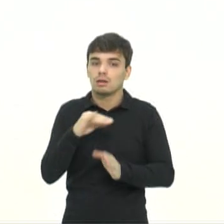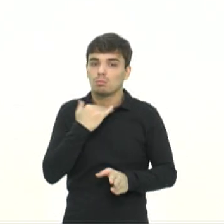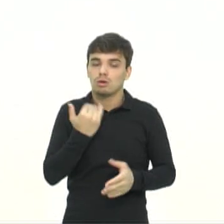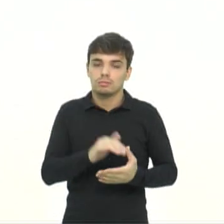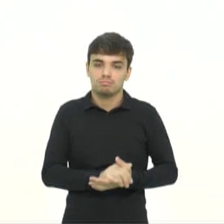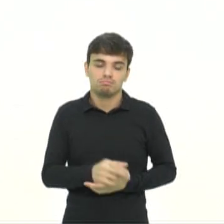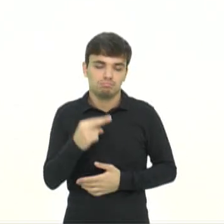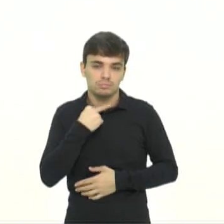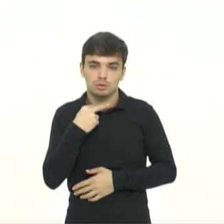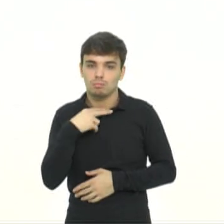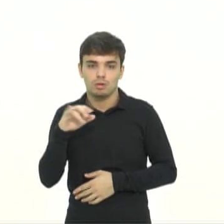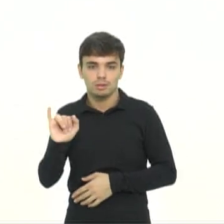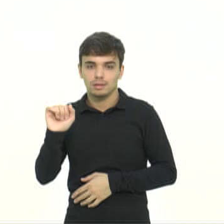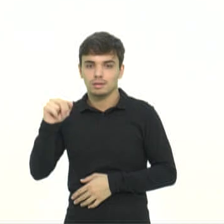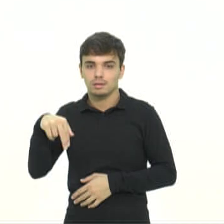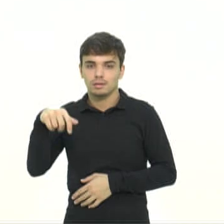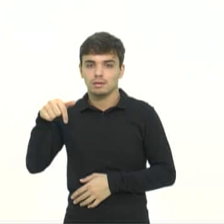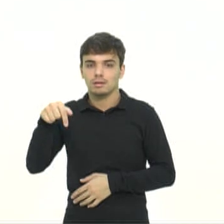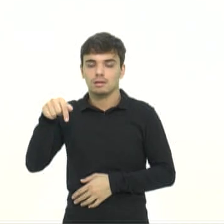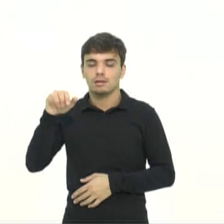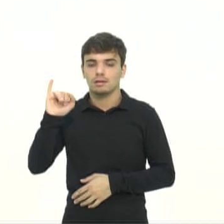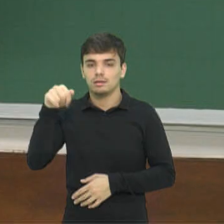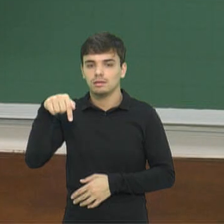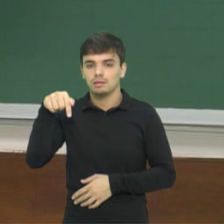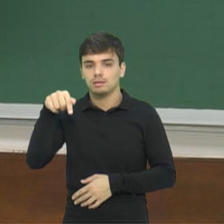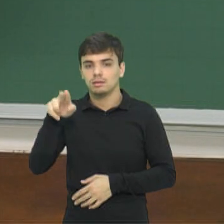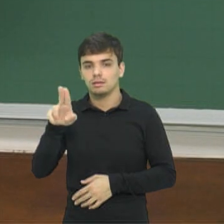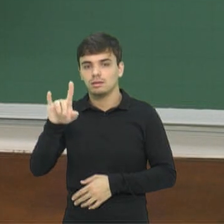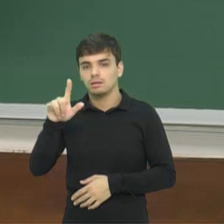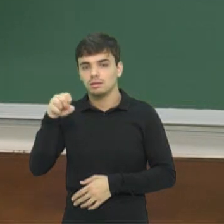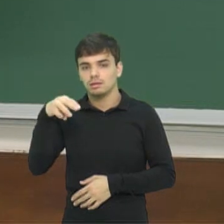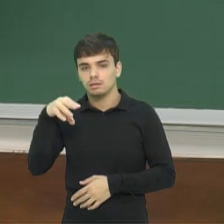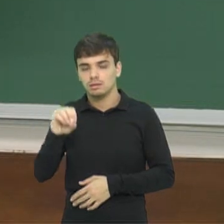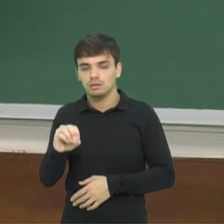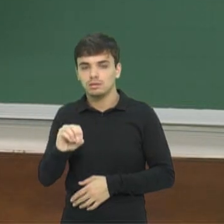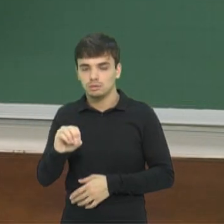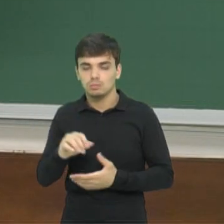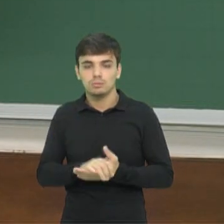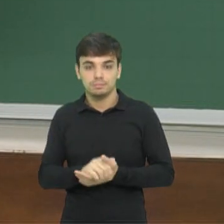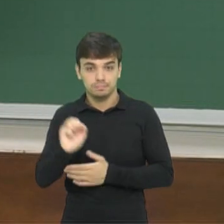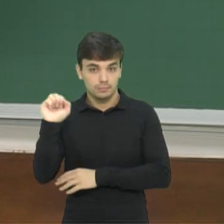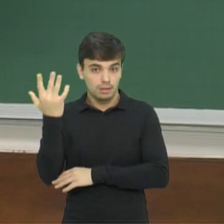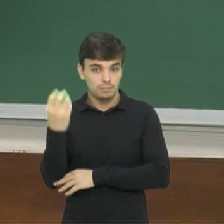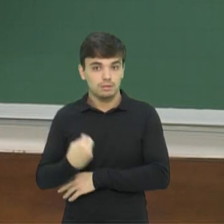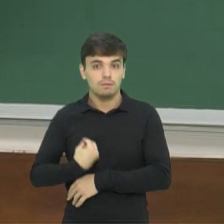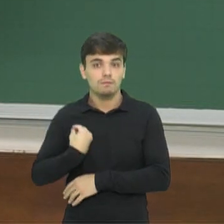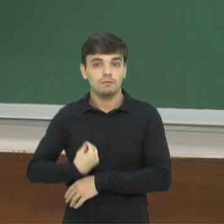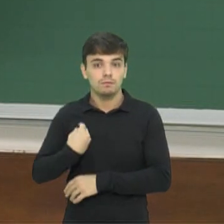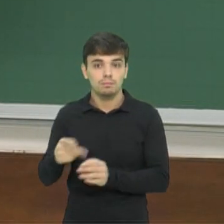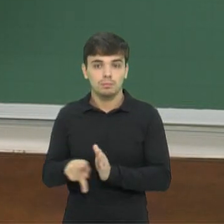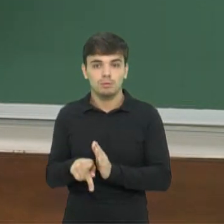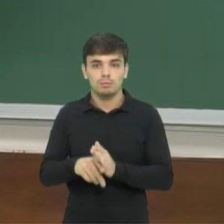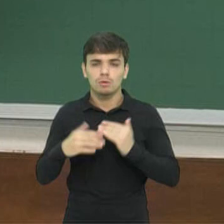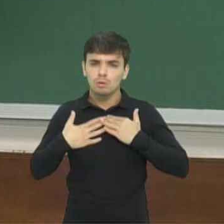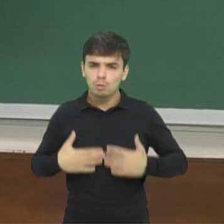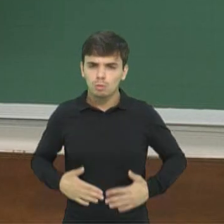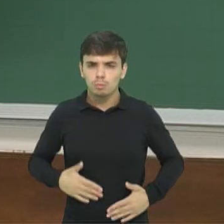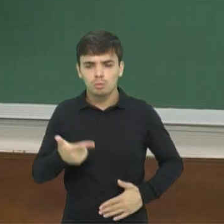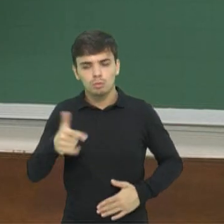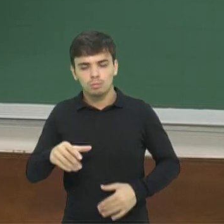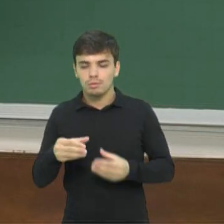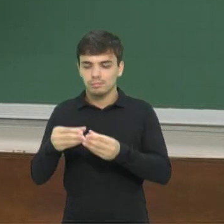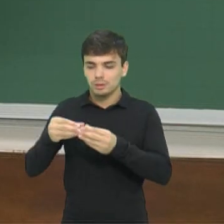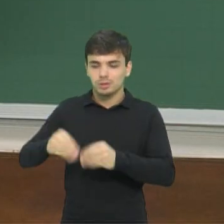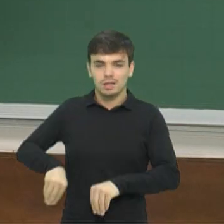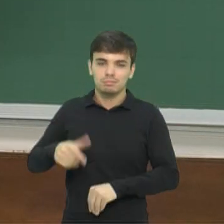Então não pode ser inquilinismo, né? Porque no inquilinismo, a planta, ou epifitismo, né? A planta até vive no corpo da outra, mas ela não prejudica. Aqui ela